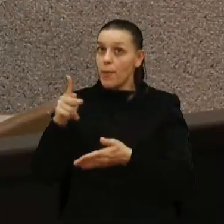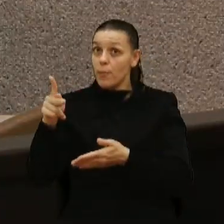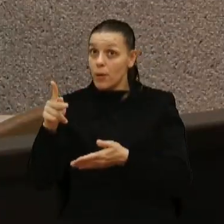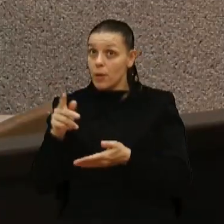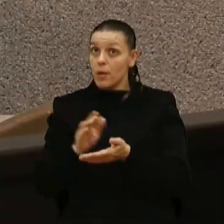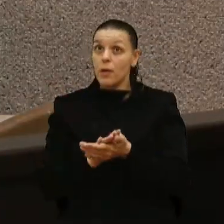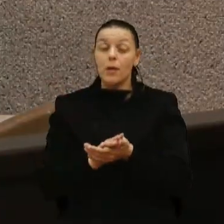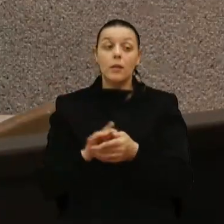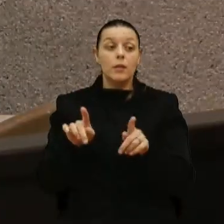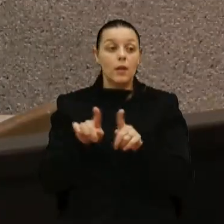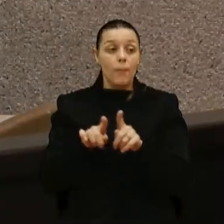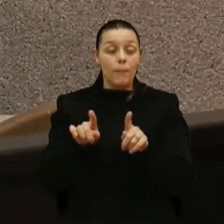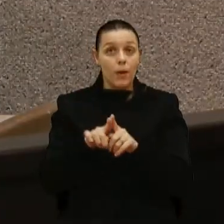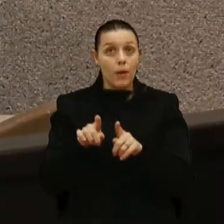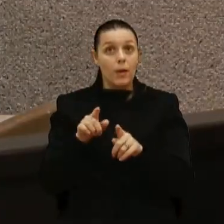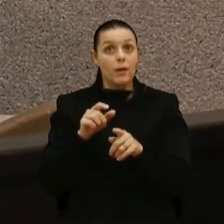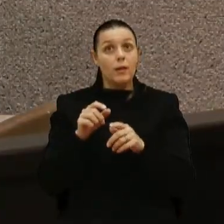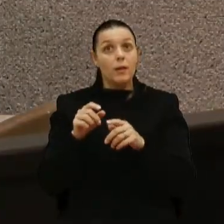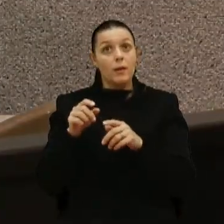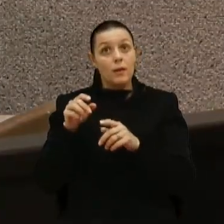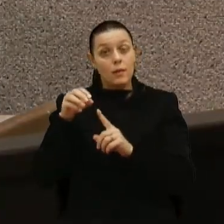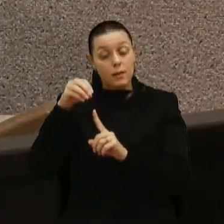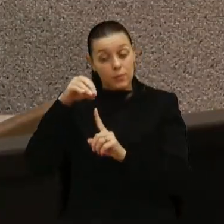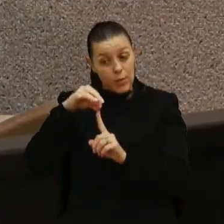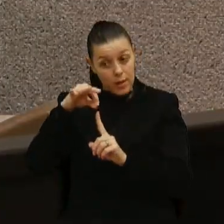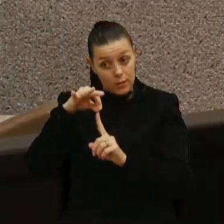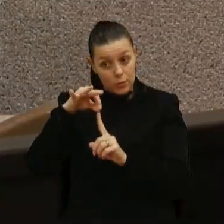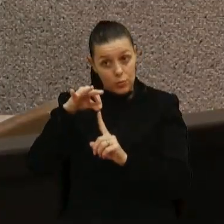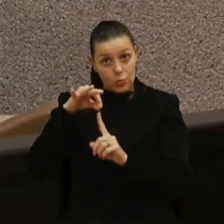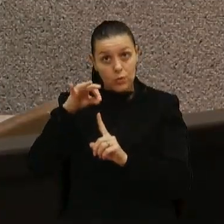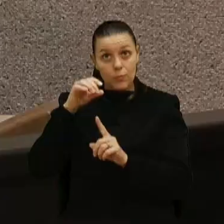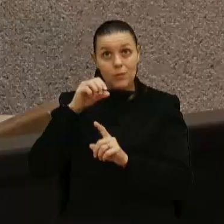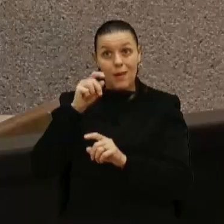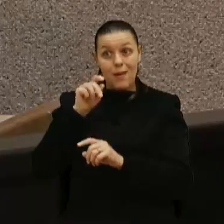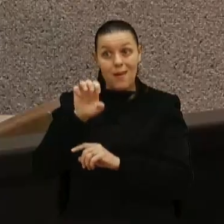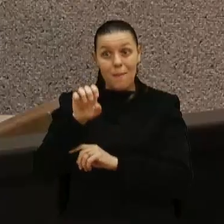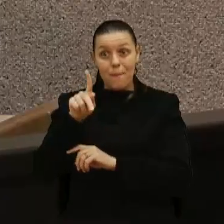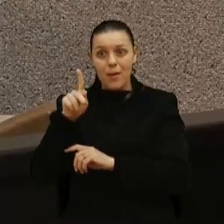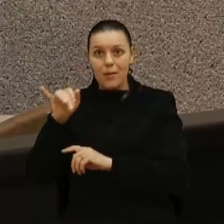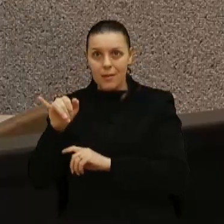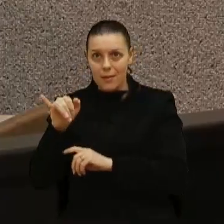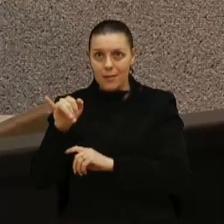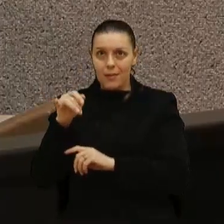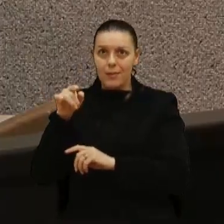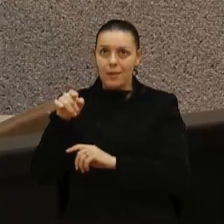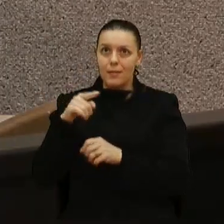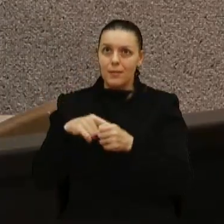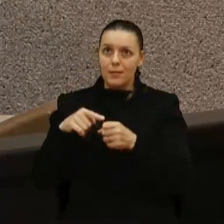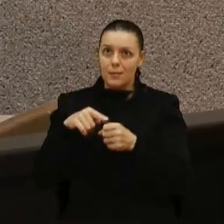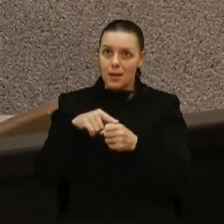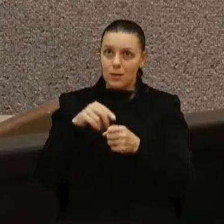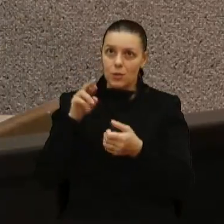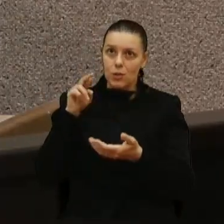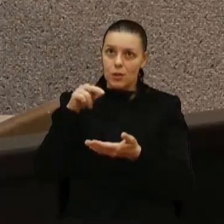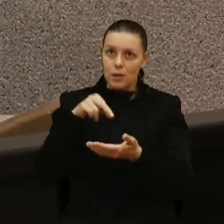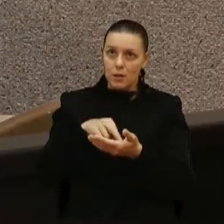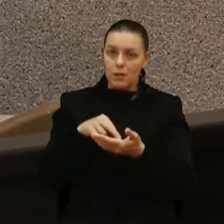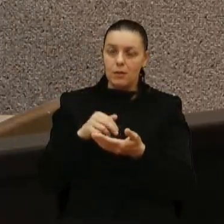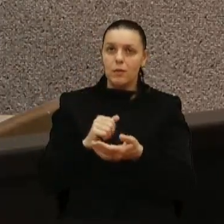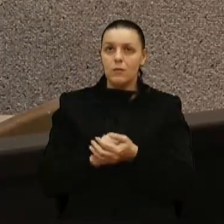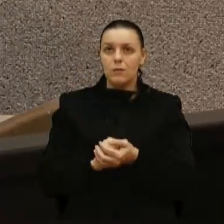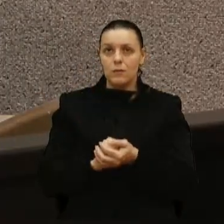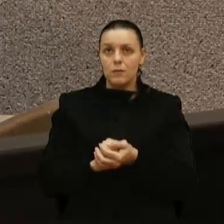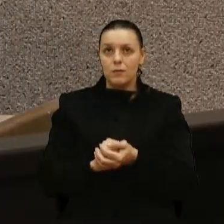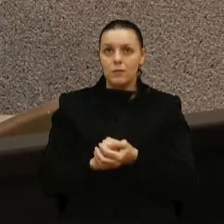tanto dos abrigos de ônibus, das paradas de ônibus e também das EPIs na nossa cidade, para que se tornem realidades, já que